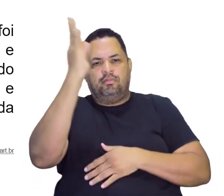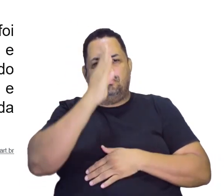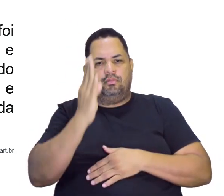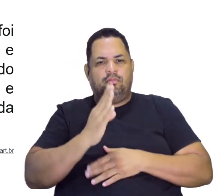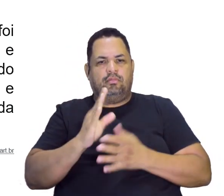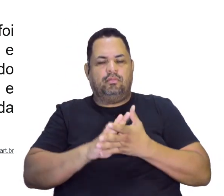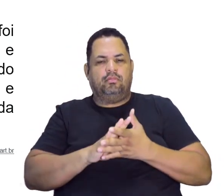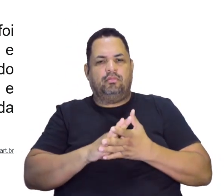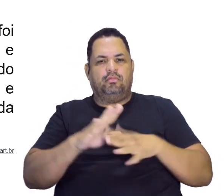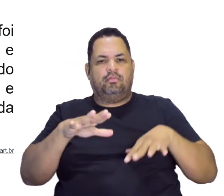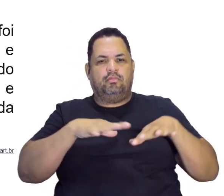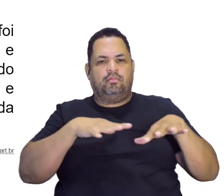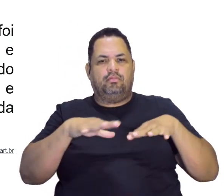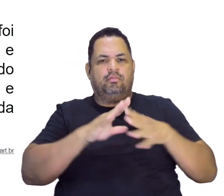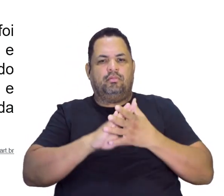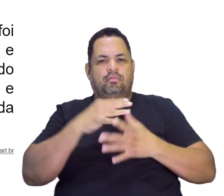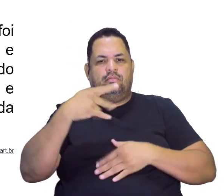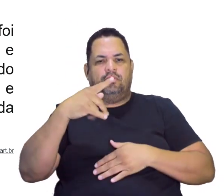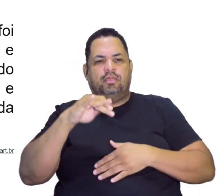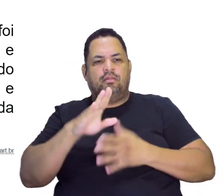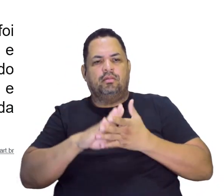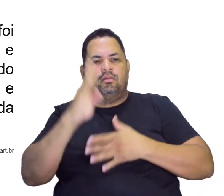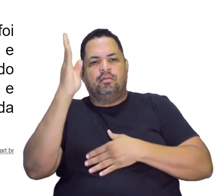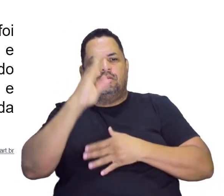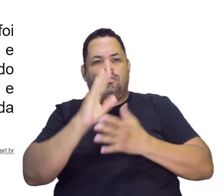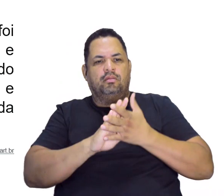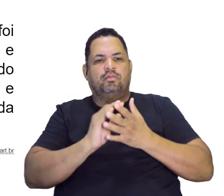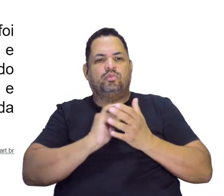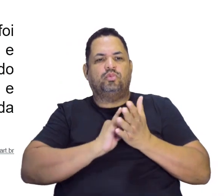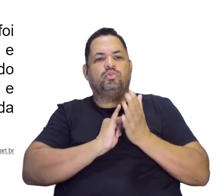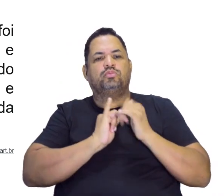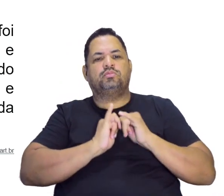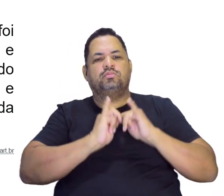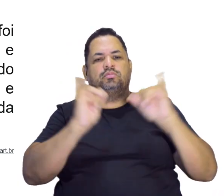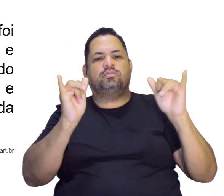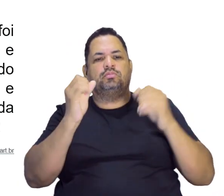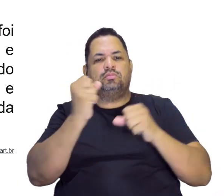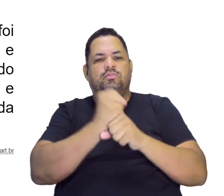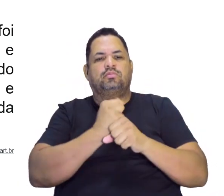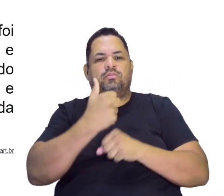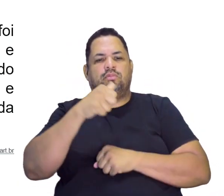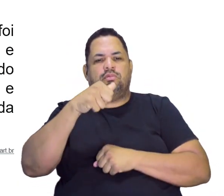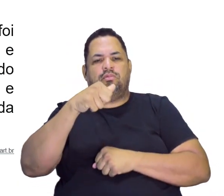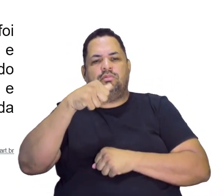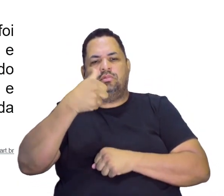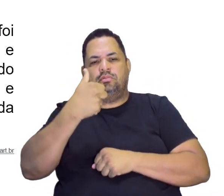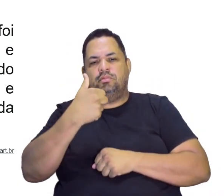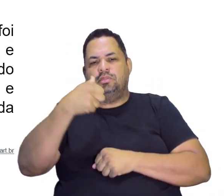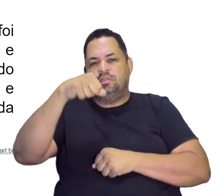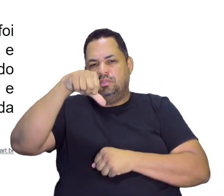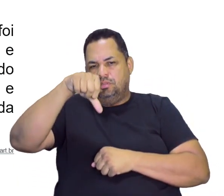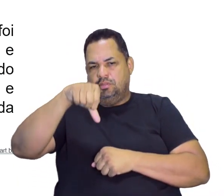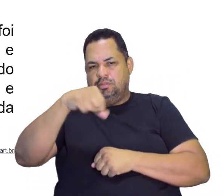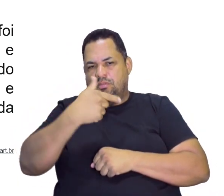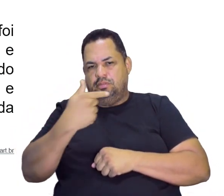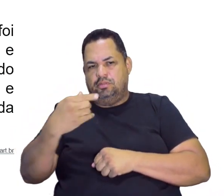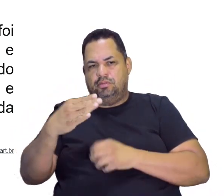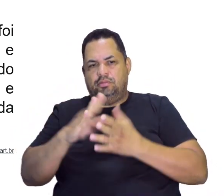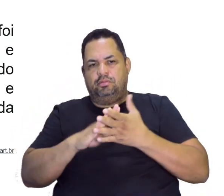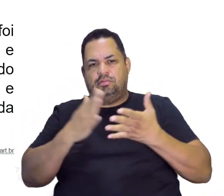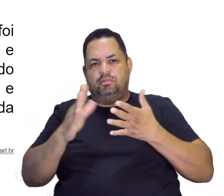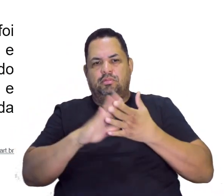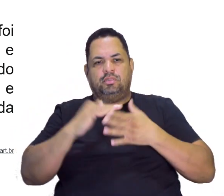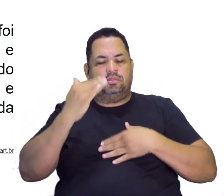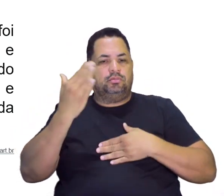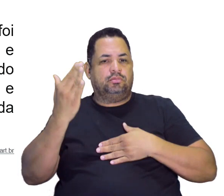Brasil Então O Manifesto para o Brasil foi lançado em 1924 por Osvaldo de Andrade também o grande agitador do